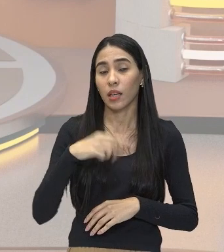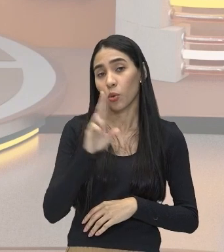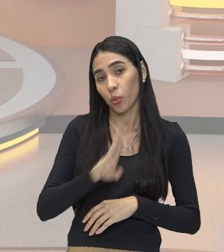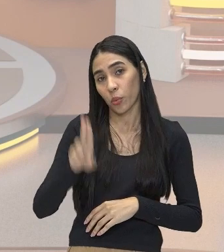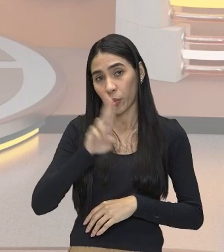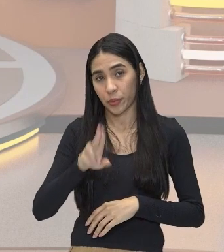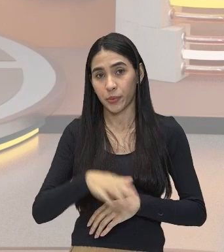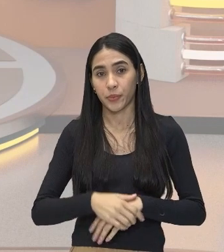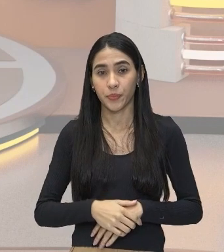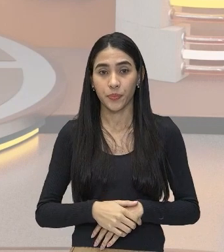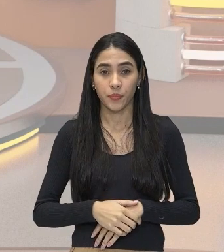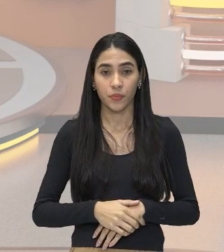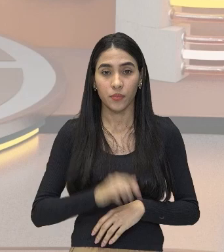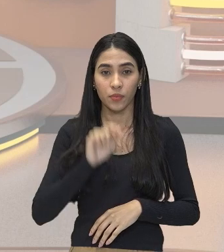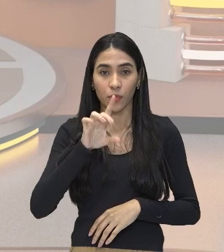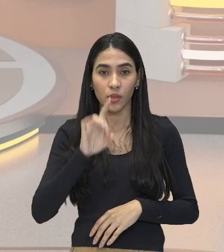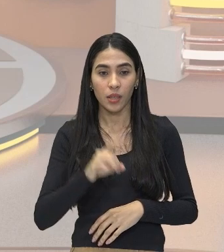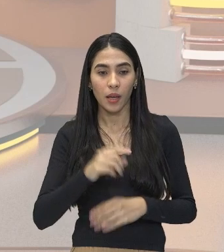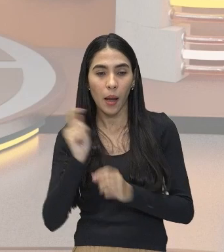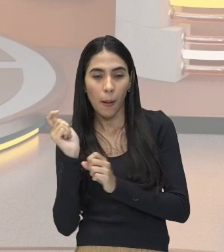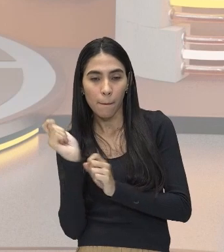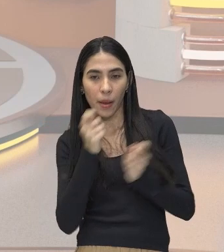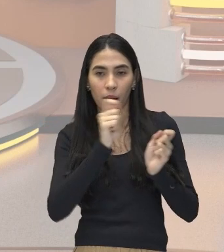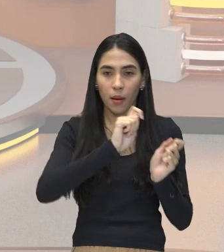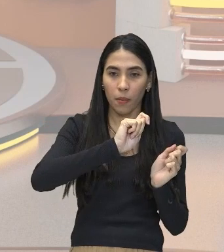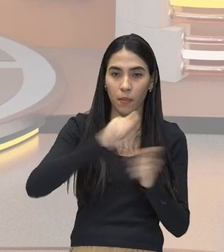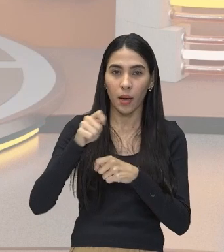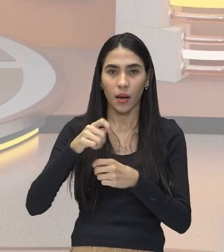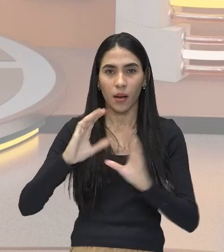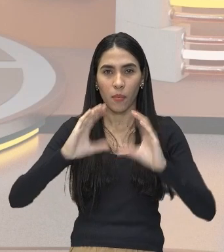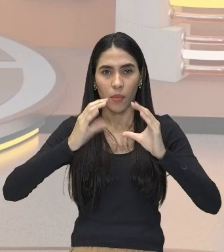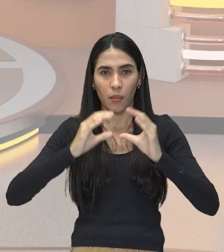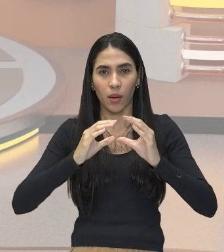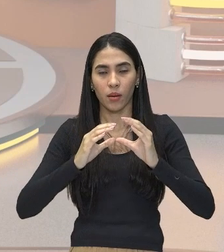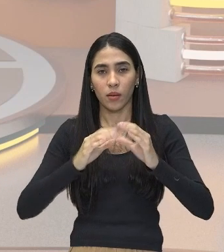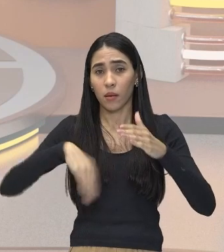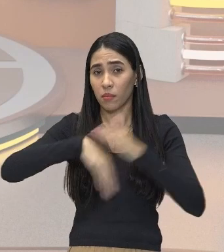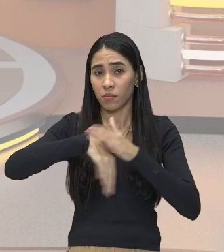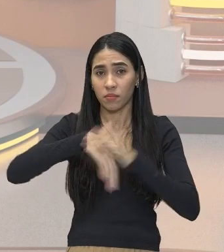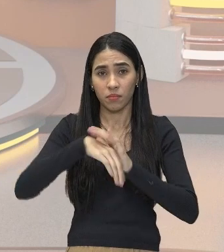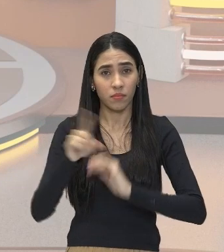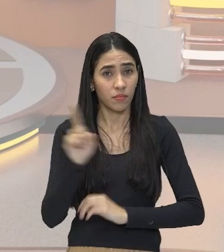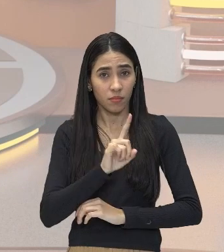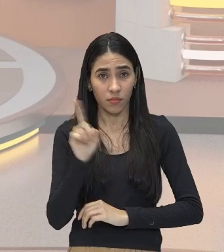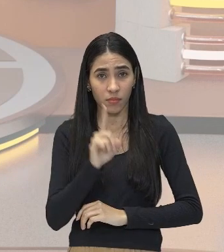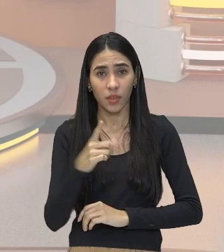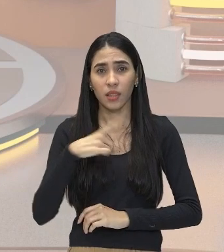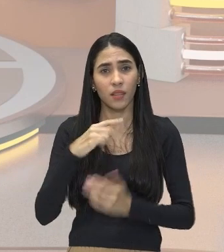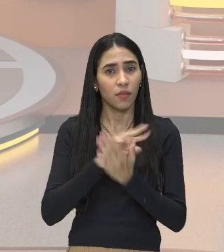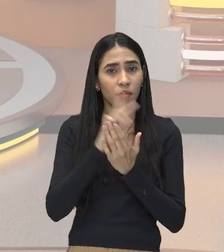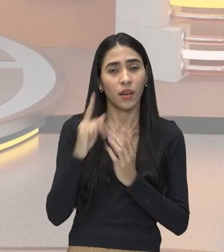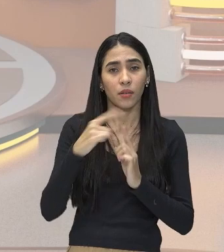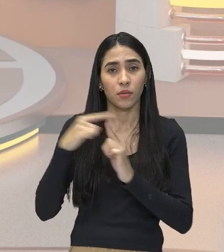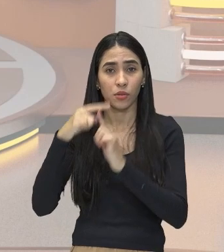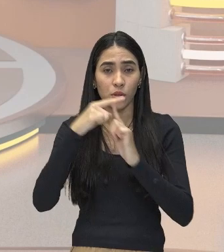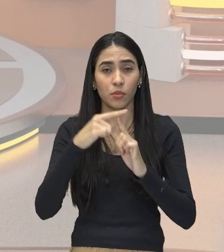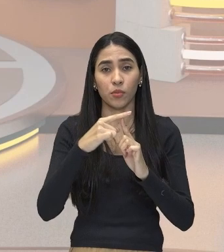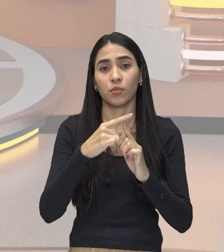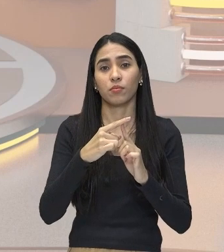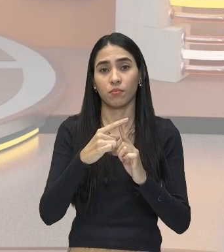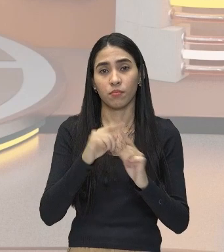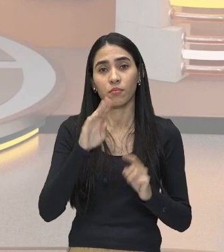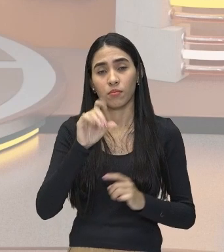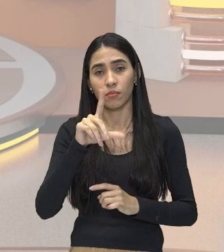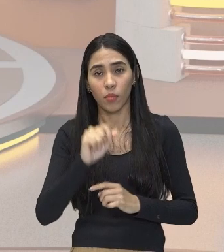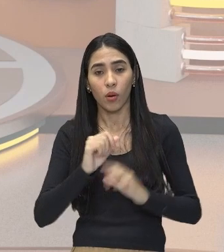utilidade. Você não vai jogar ping-pong com bola de basquete, nem futebol. Então tem vários tipos de bola, de vôlei,